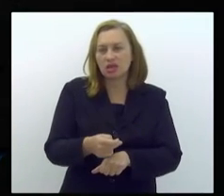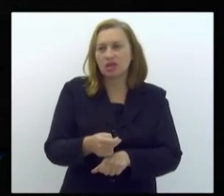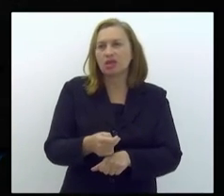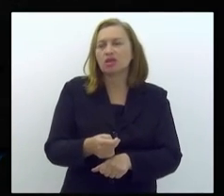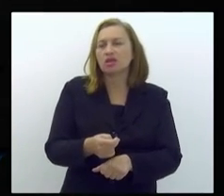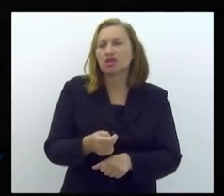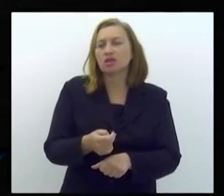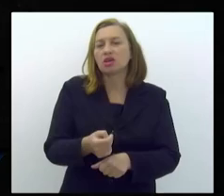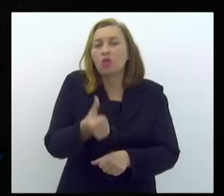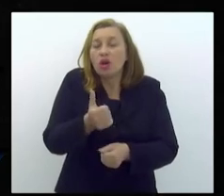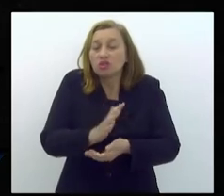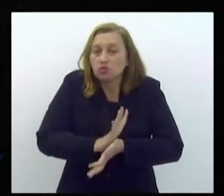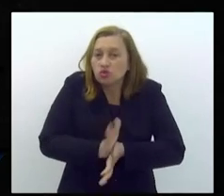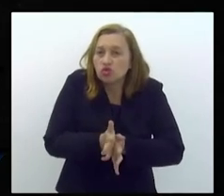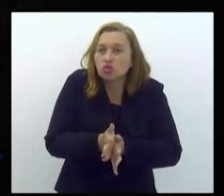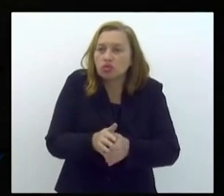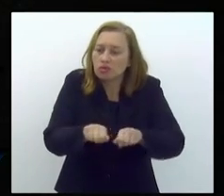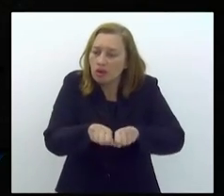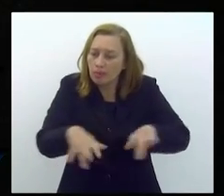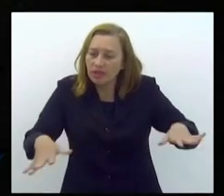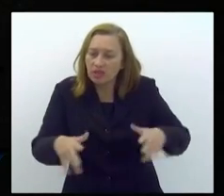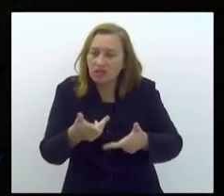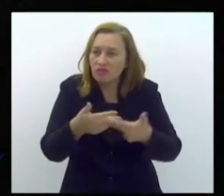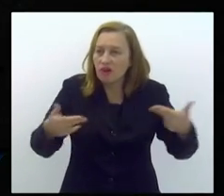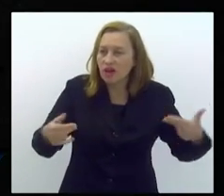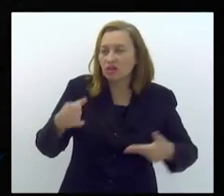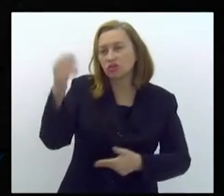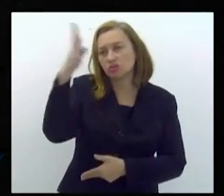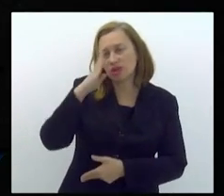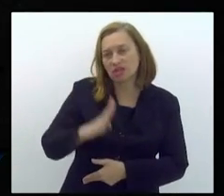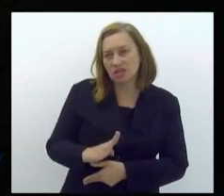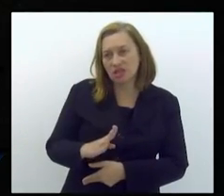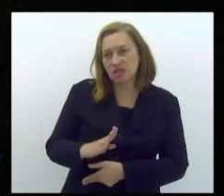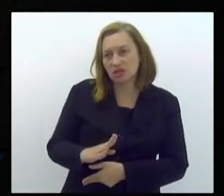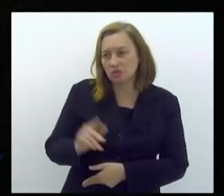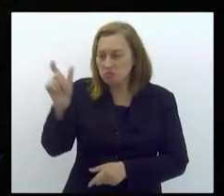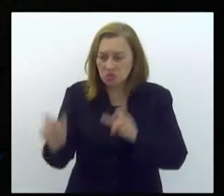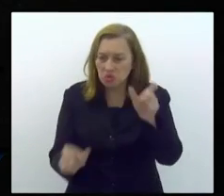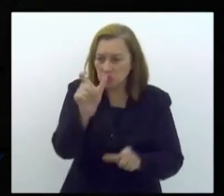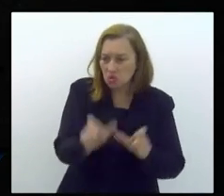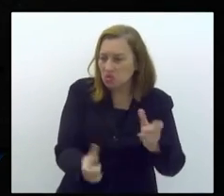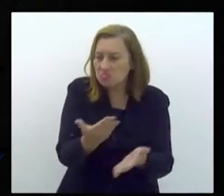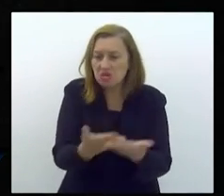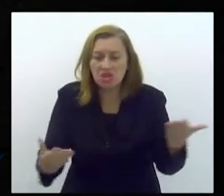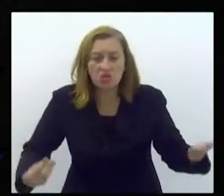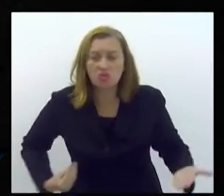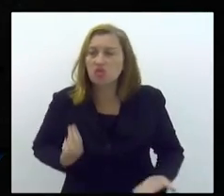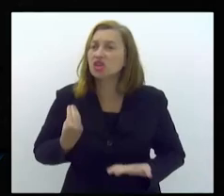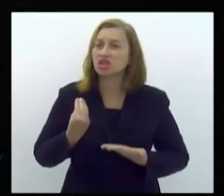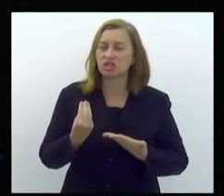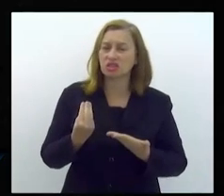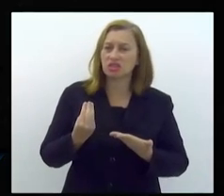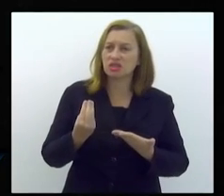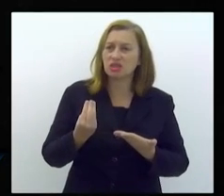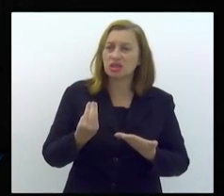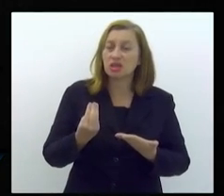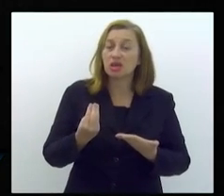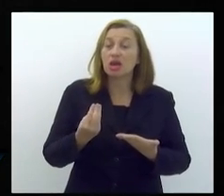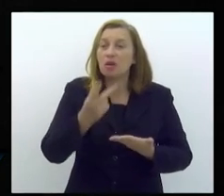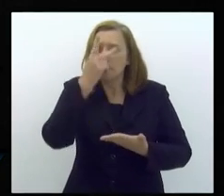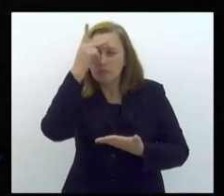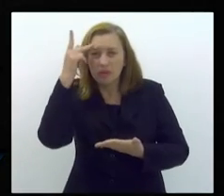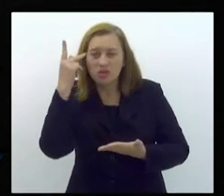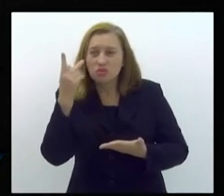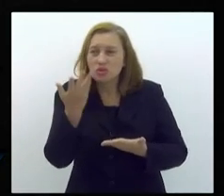na pandemia milhares de brasileiros e brasileiras perderam suas vidas pessoas perderam entes